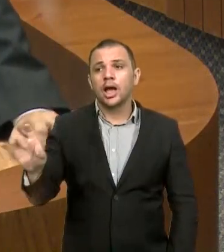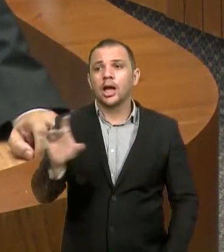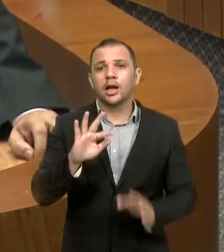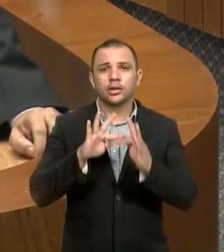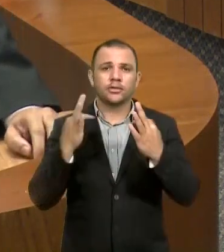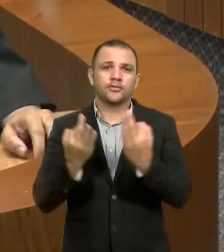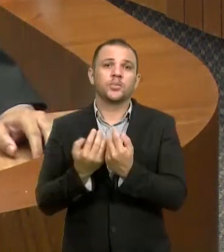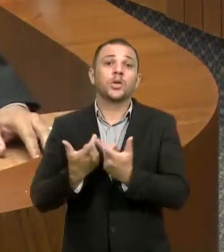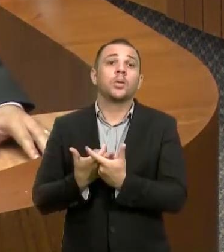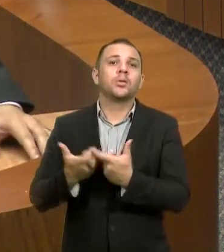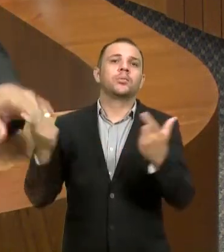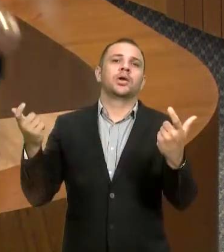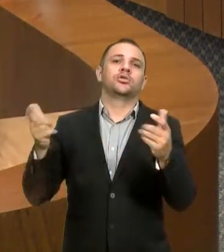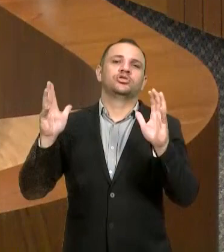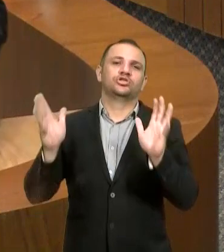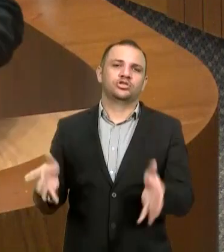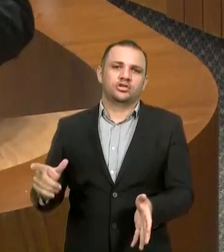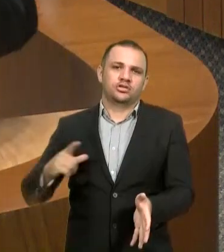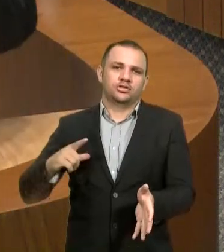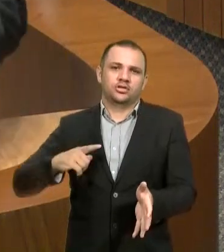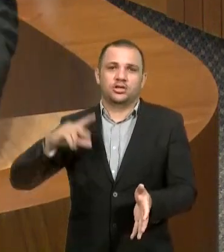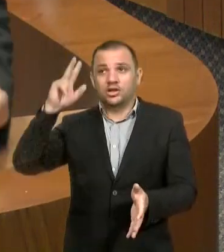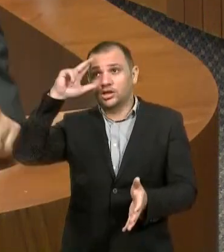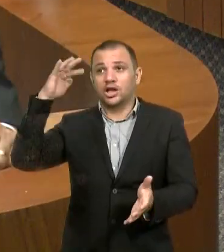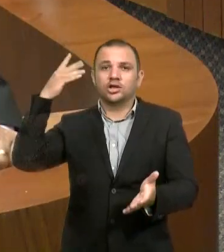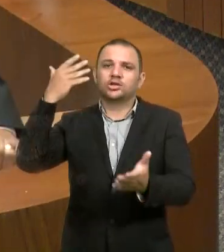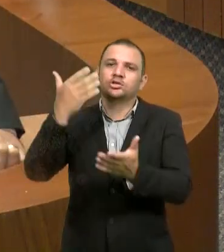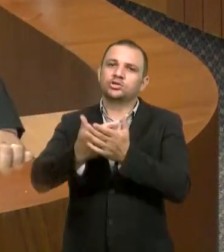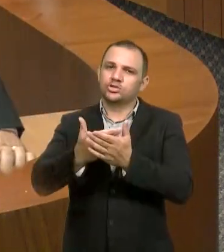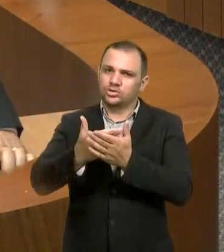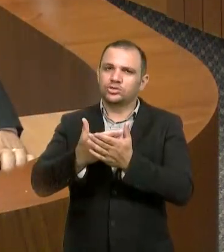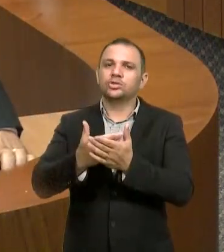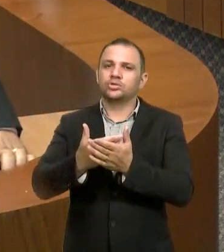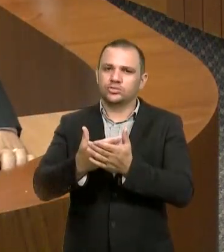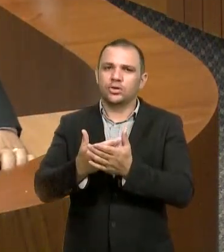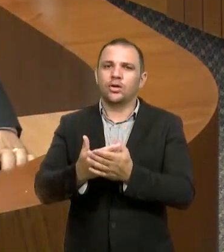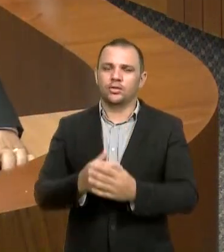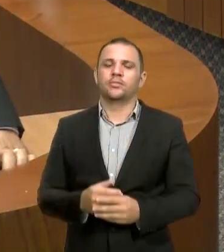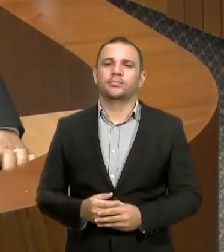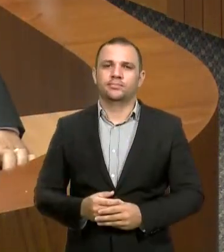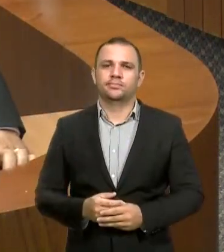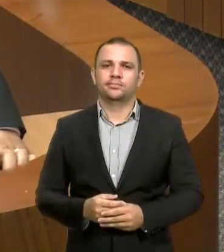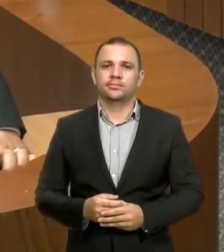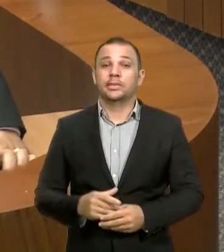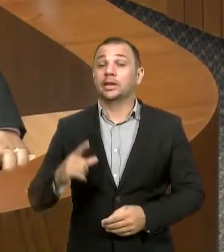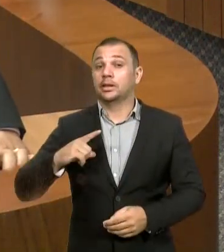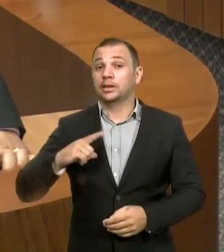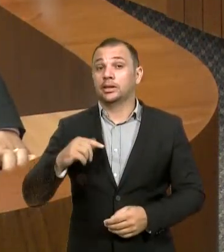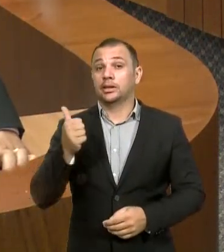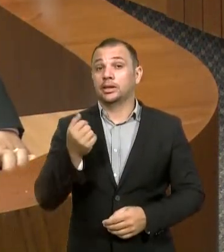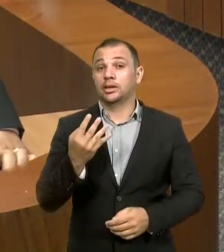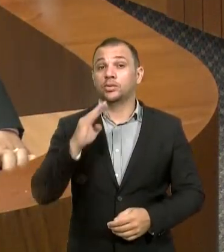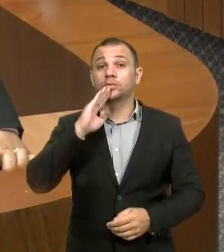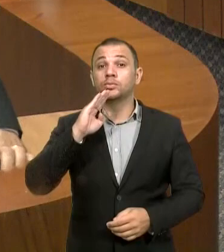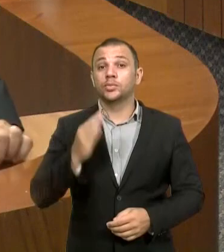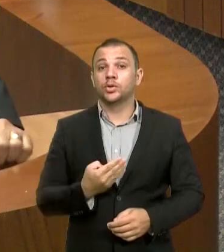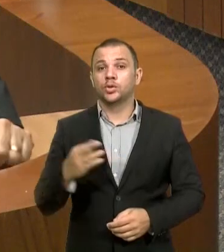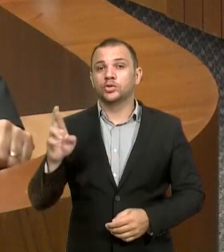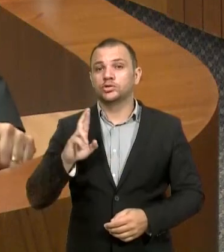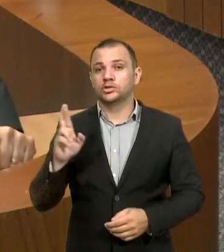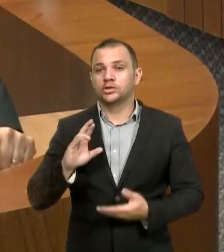maior já registrado na história do programa. São mais de R$ 14 bilhões